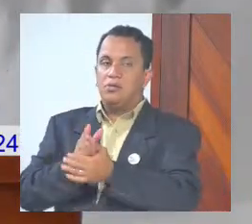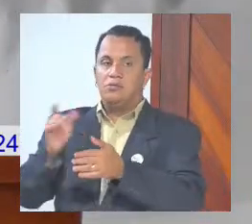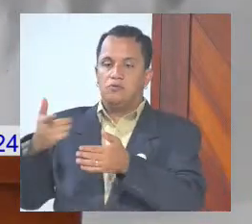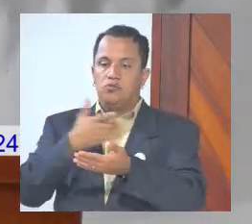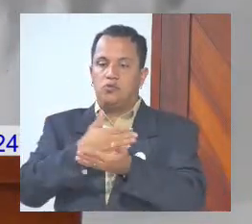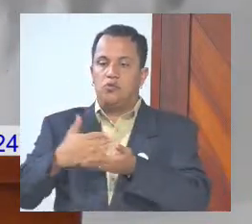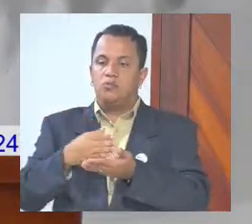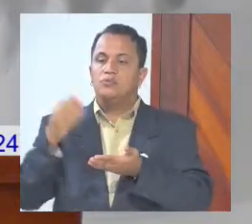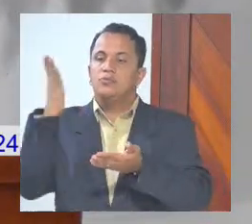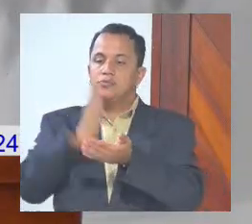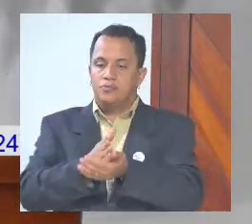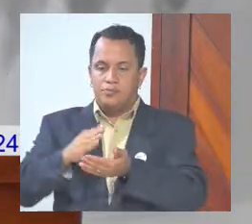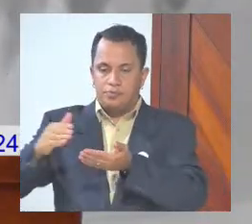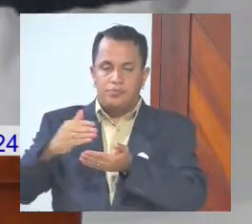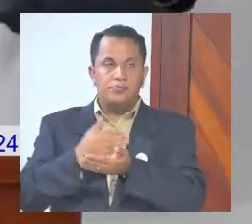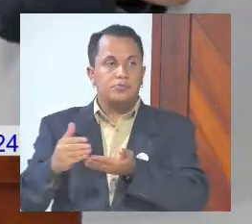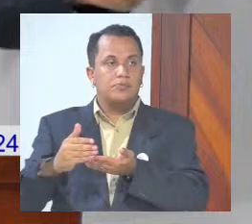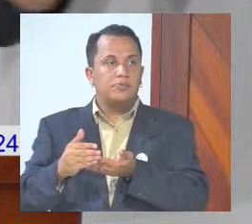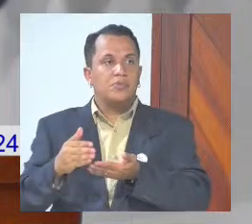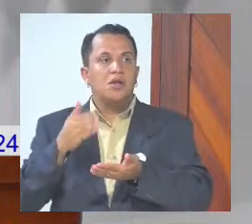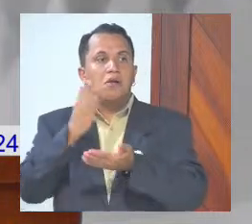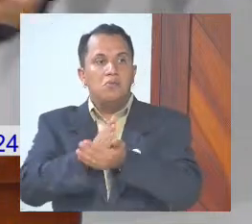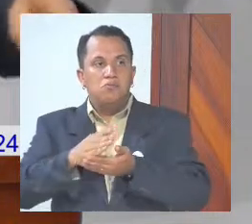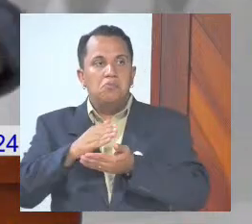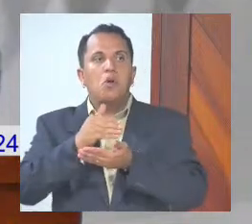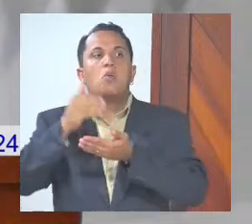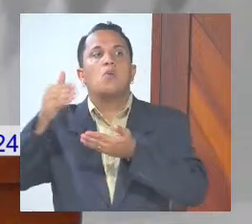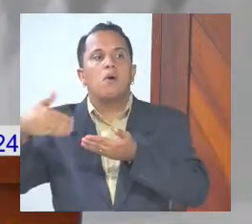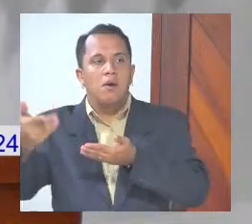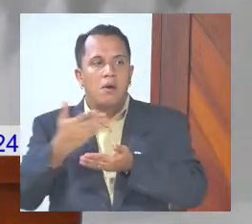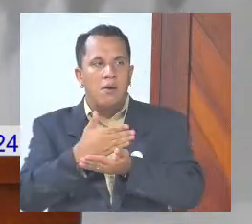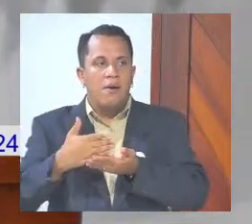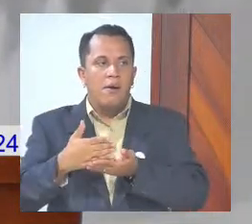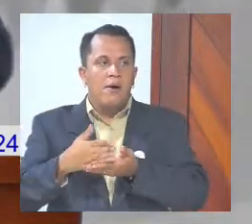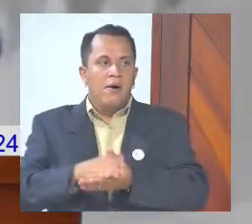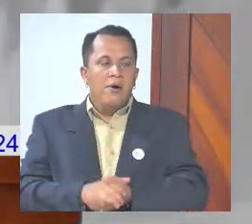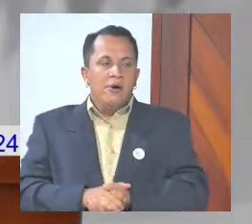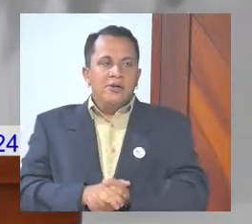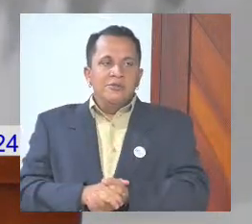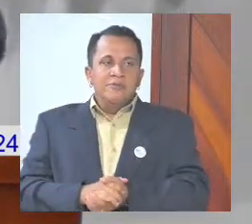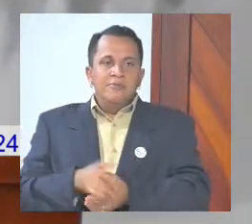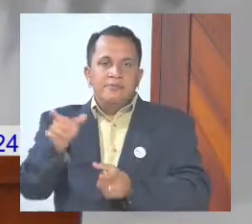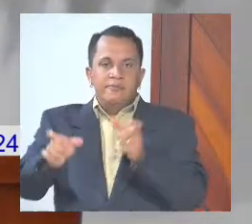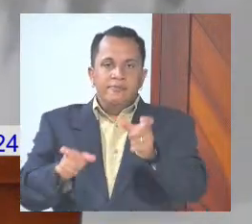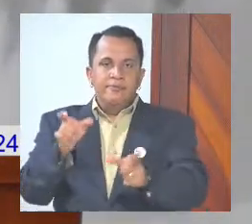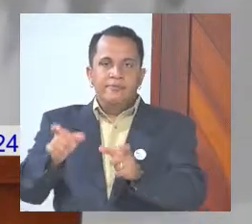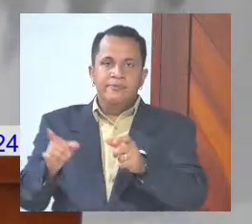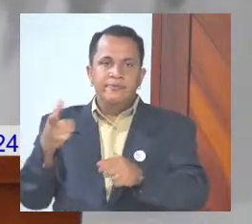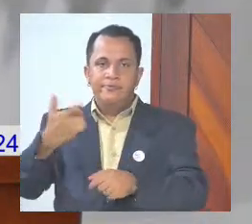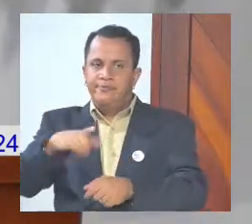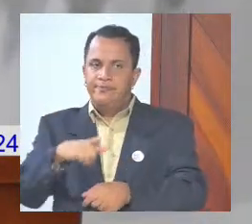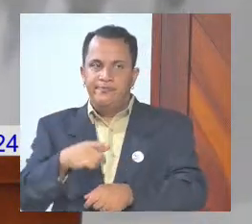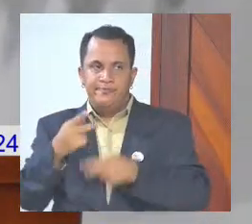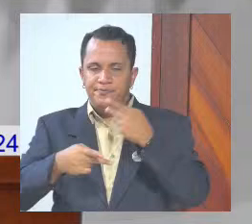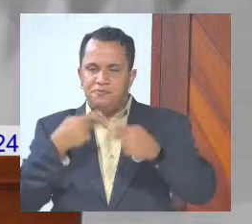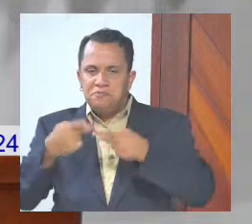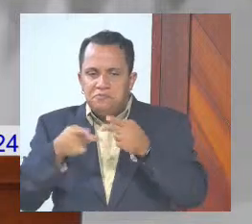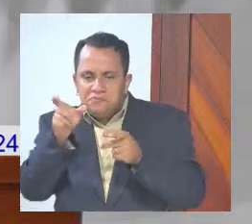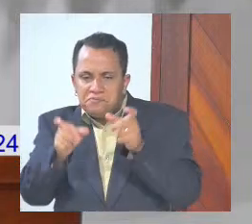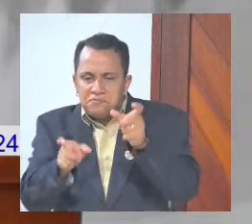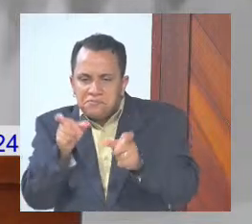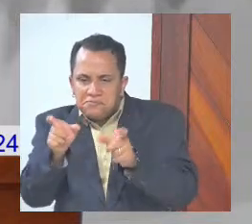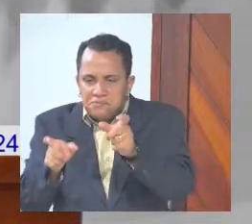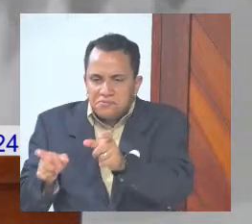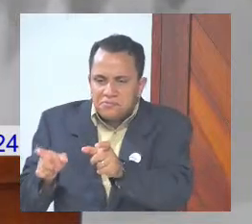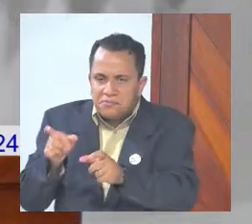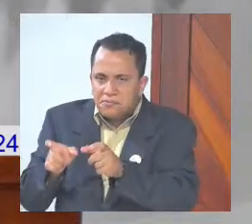Quando sai um do lado, entra o outro do outro lado. Então, assim, é uma análise que não tem como tu analisar